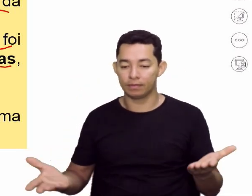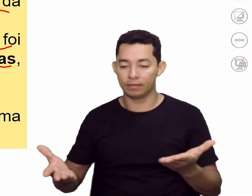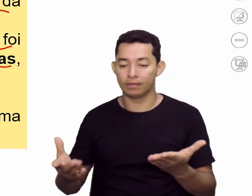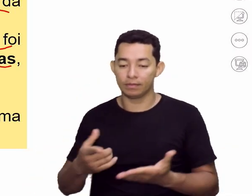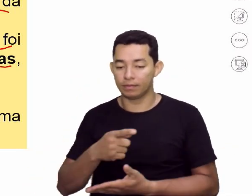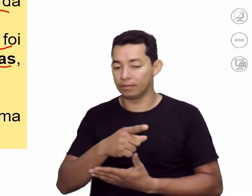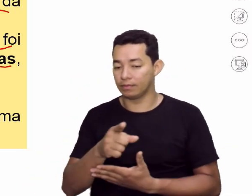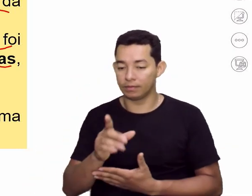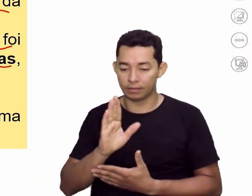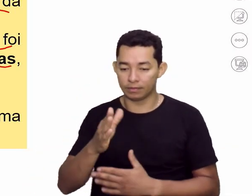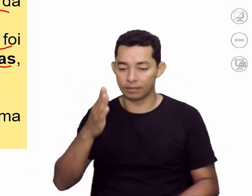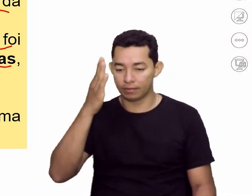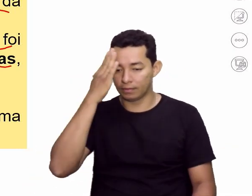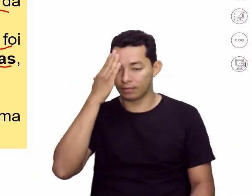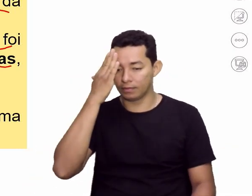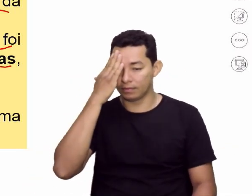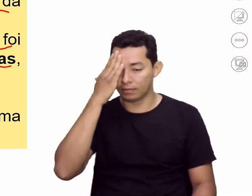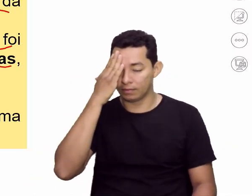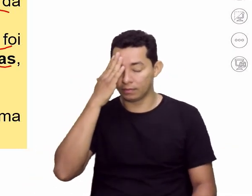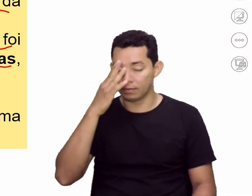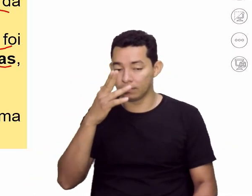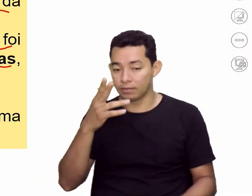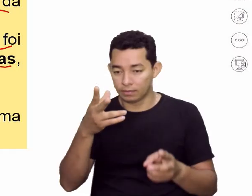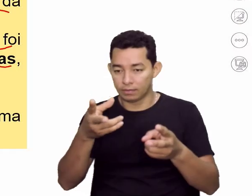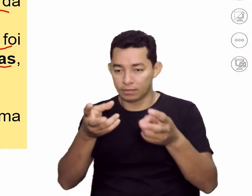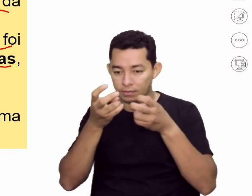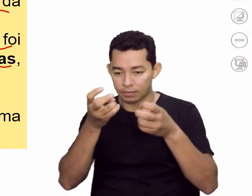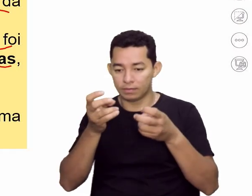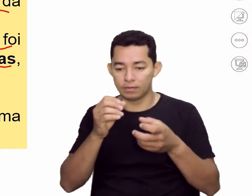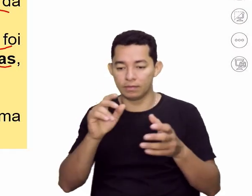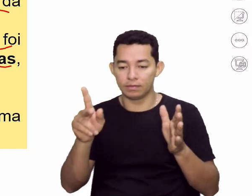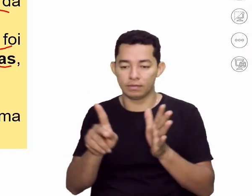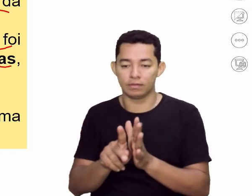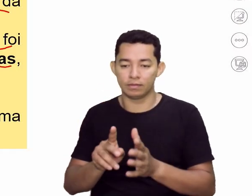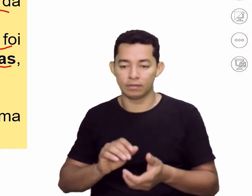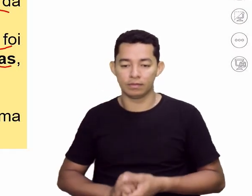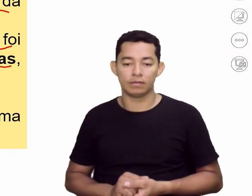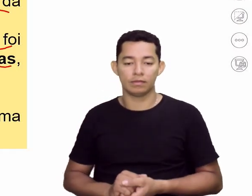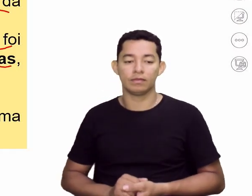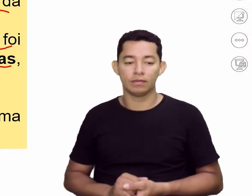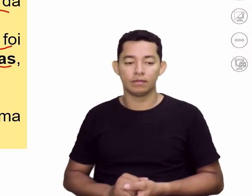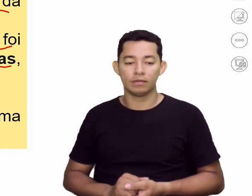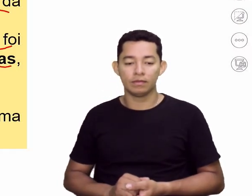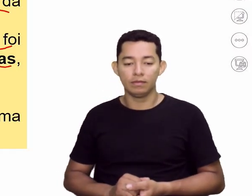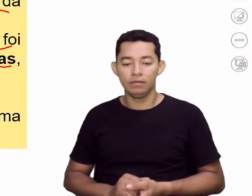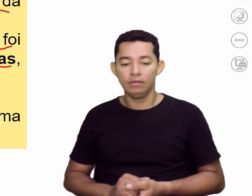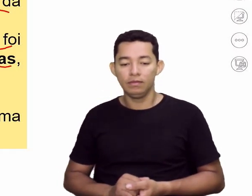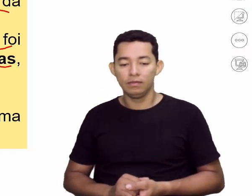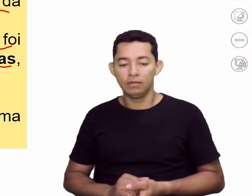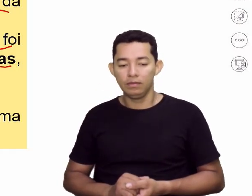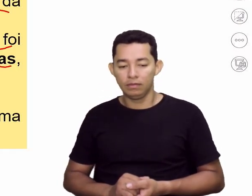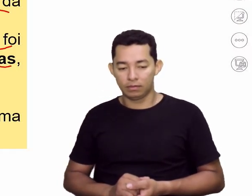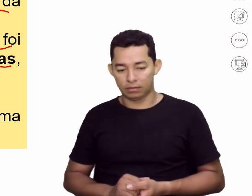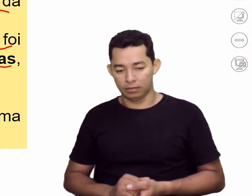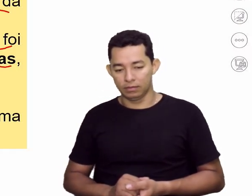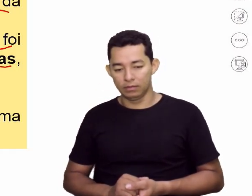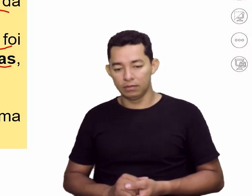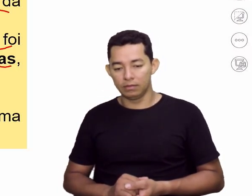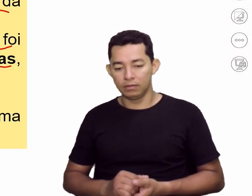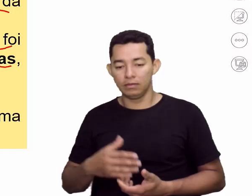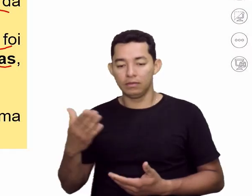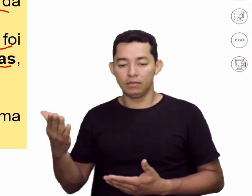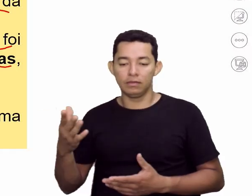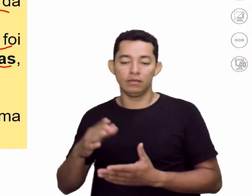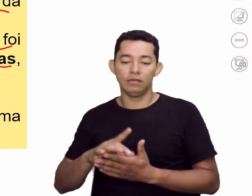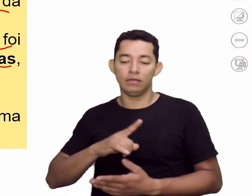ou menos que a gente está colocando esse olhar para vocês aí, tá? Essas mudanças teriam, né, que